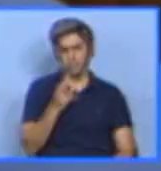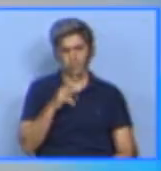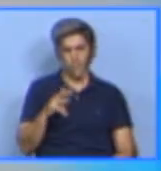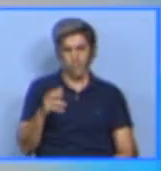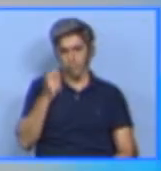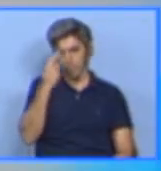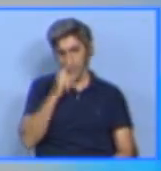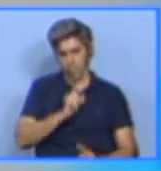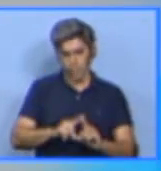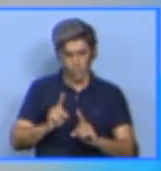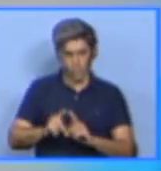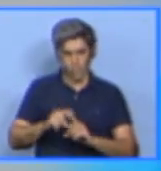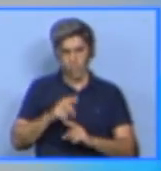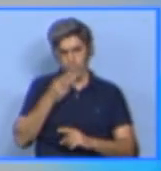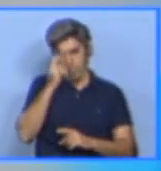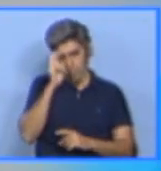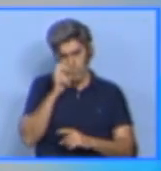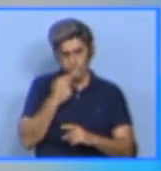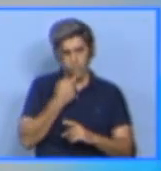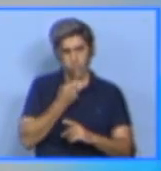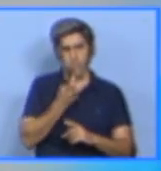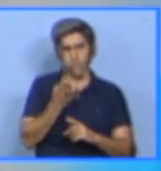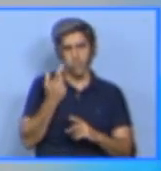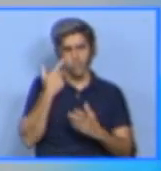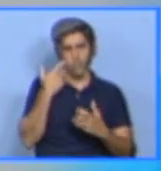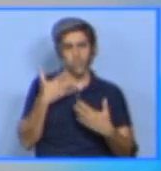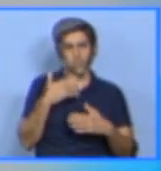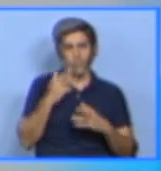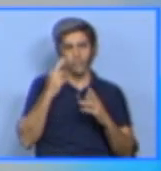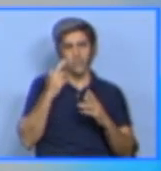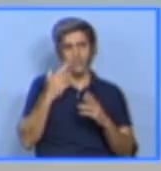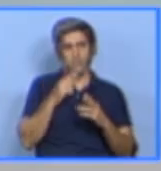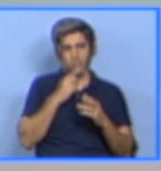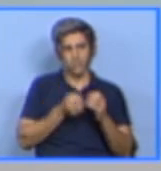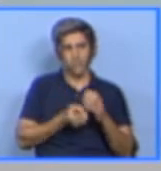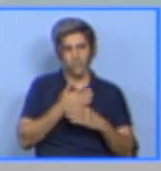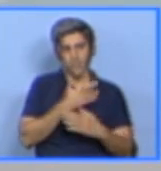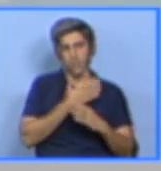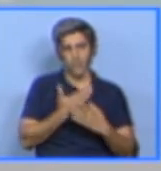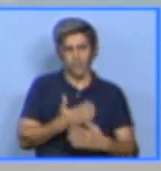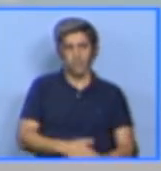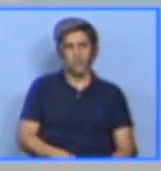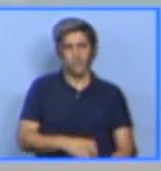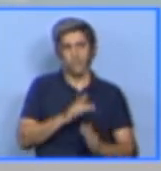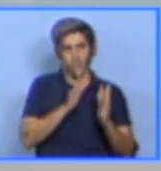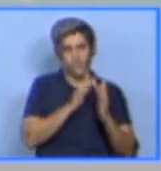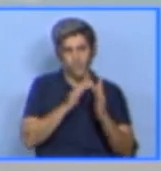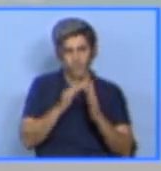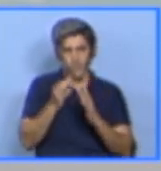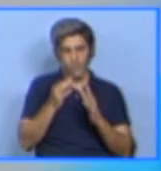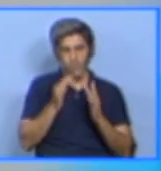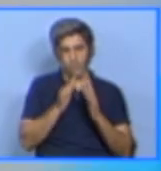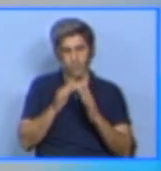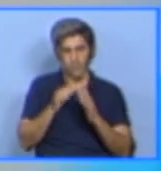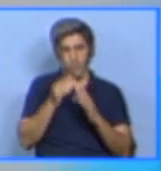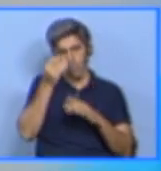de histórias de coragem e que também são reveladoras da esperança que brota de Fátima até aos dias de hoje. E foste tomando contacto com elas, tanto por um